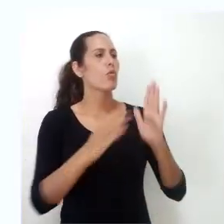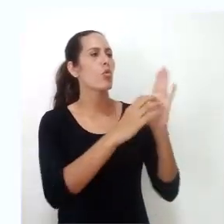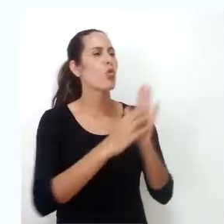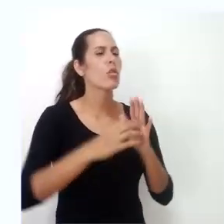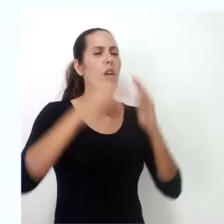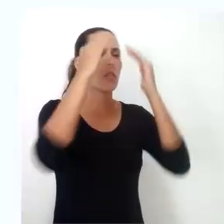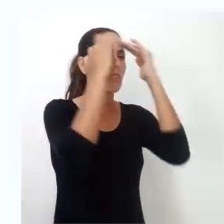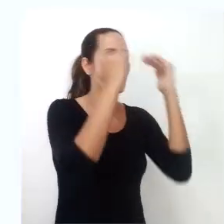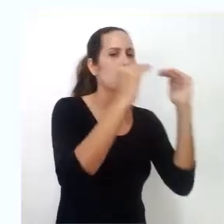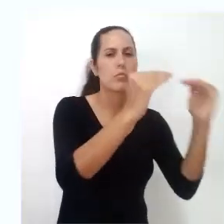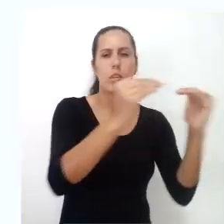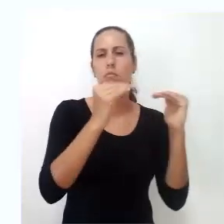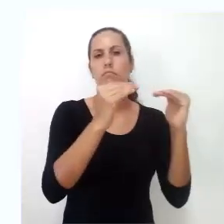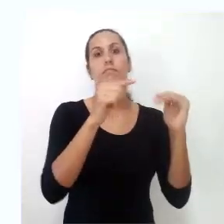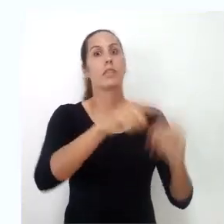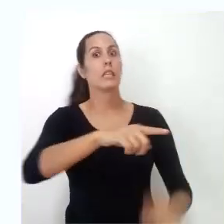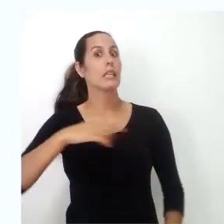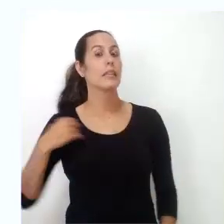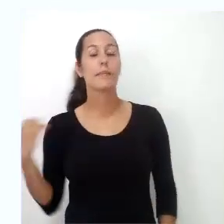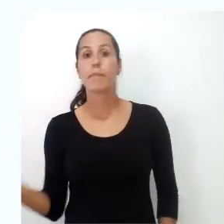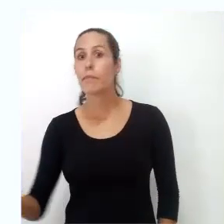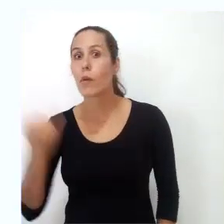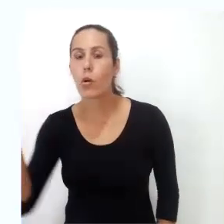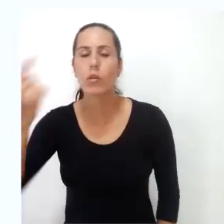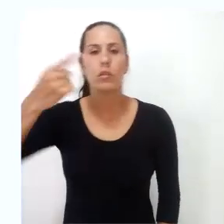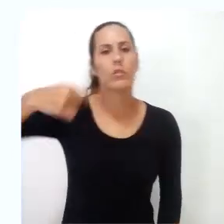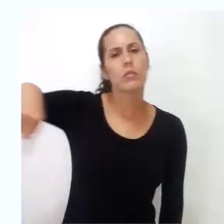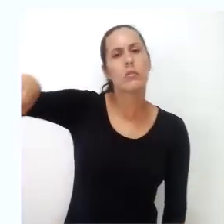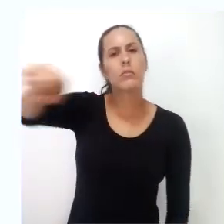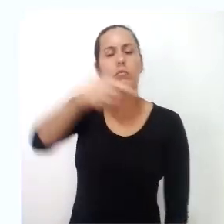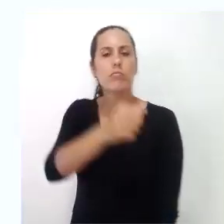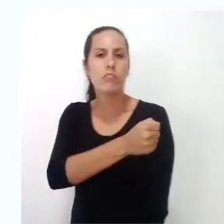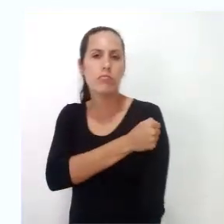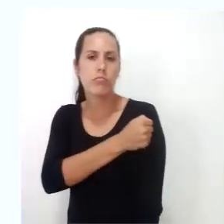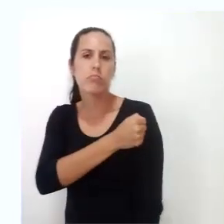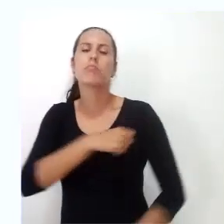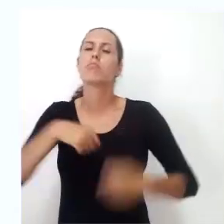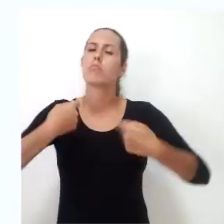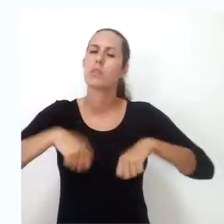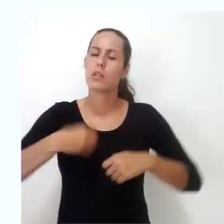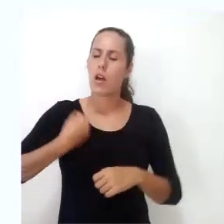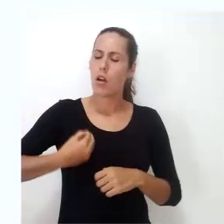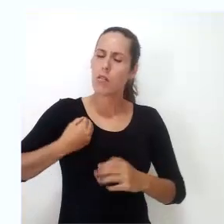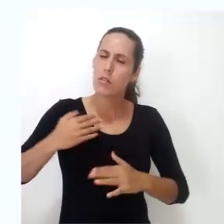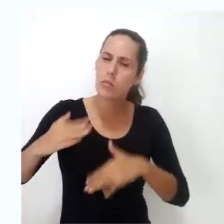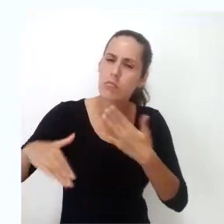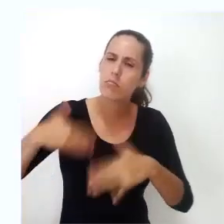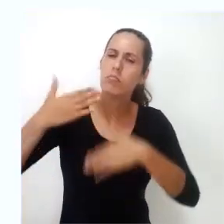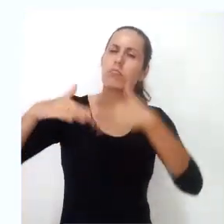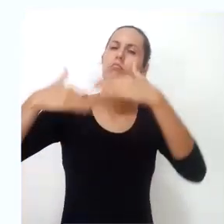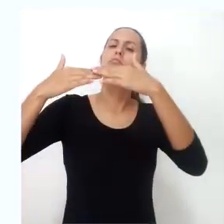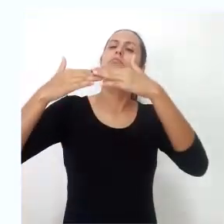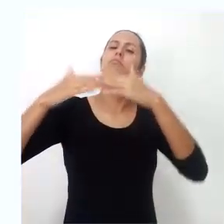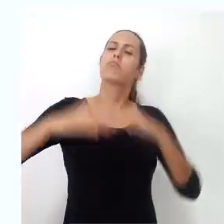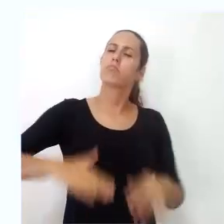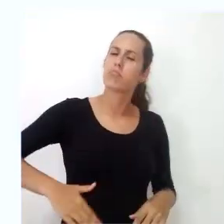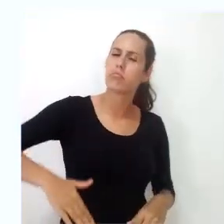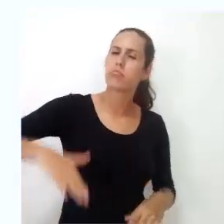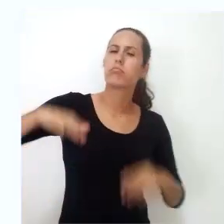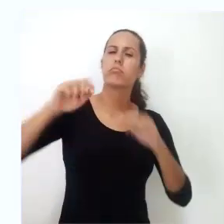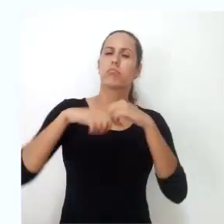Então, isso aqui é um treino importantíssimo para que você, estudante, aprenda a viver cada vez mais